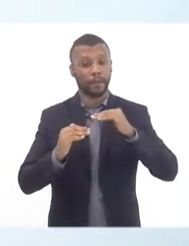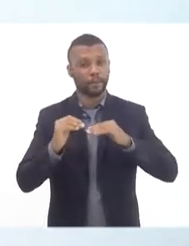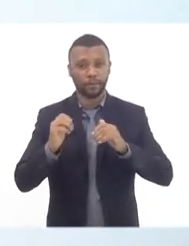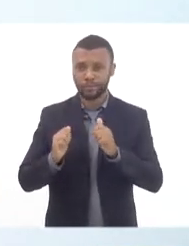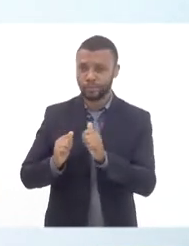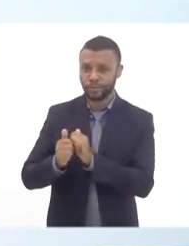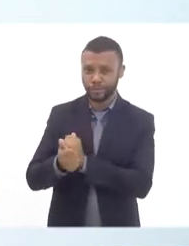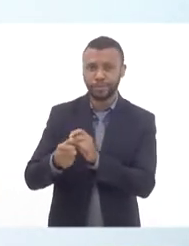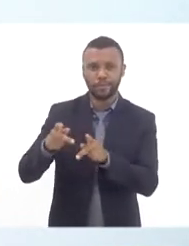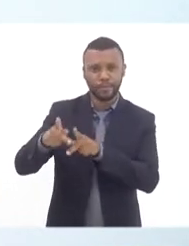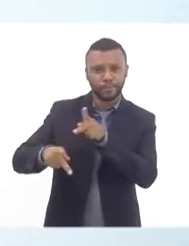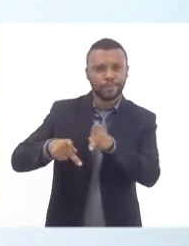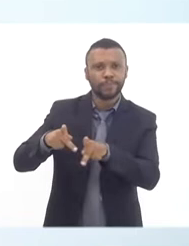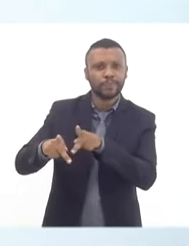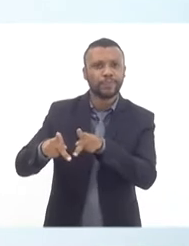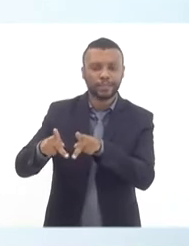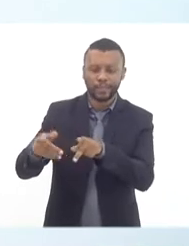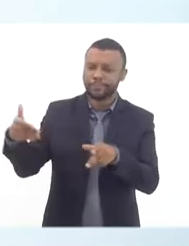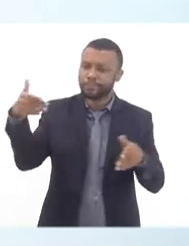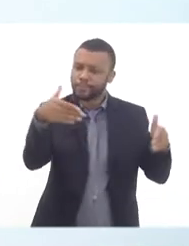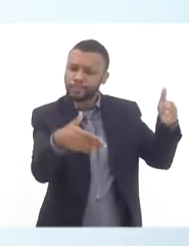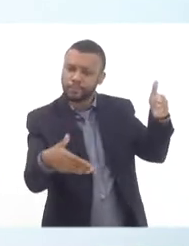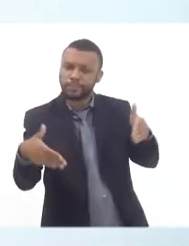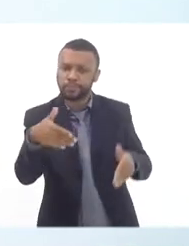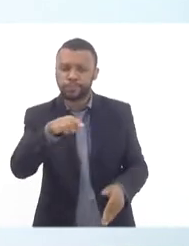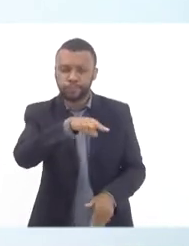população frequentadora do parque,